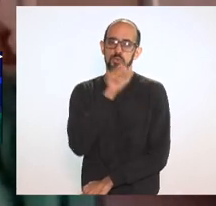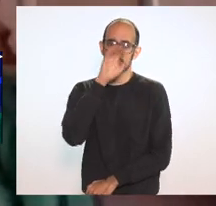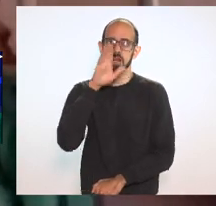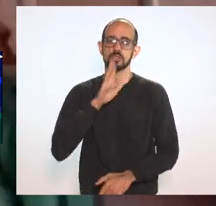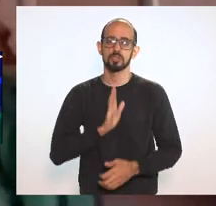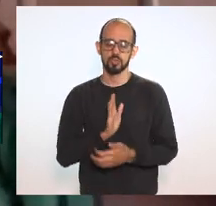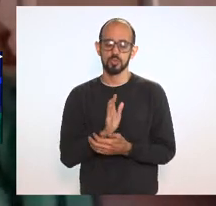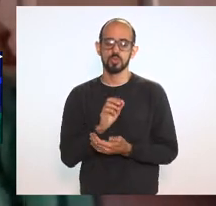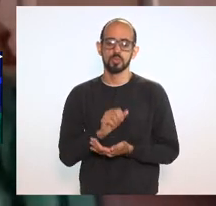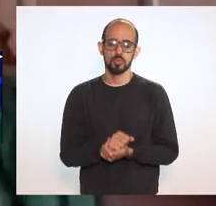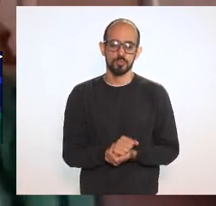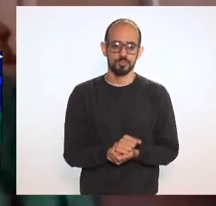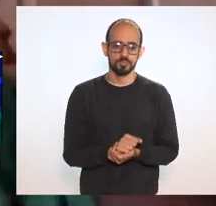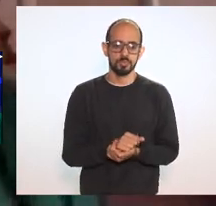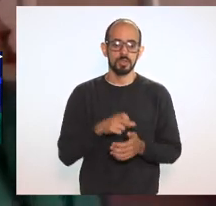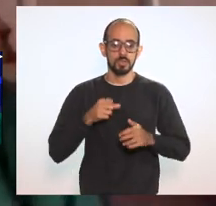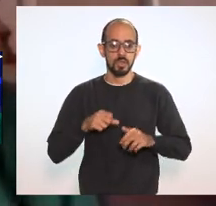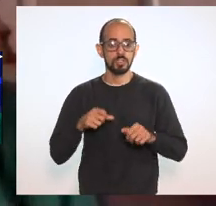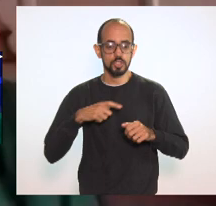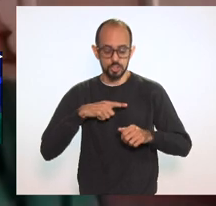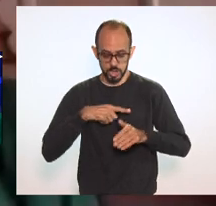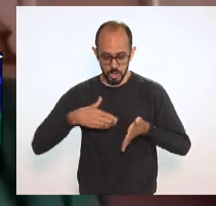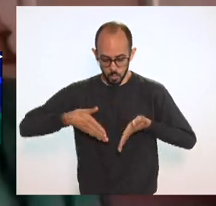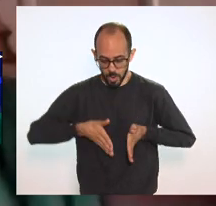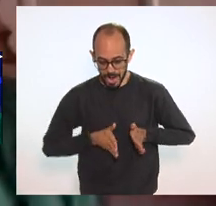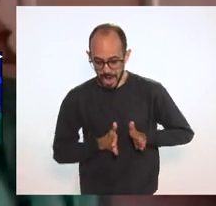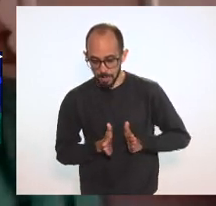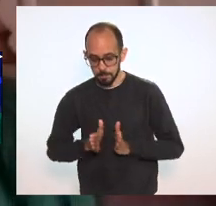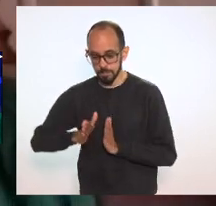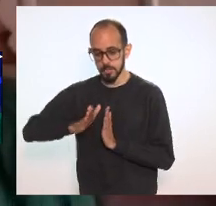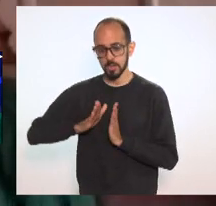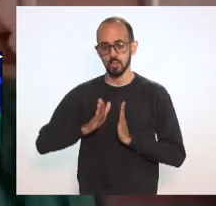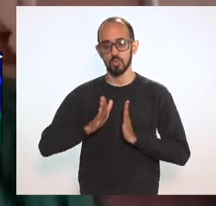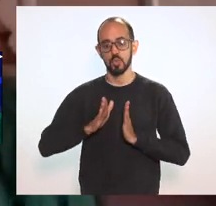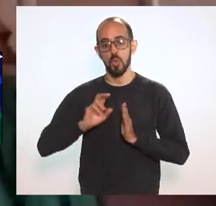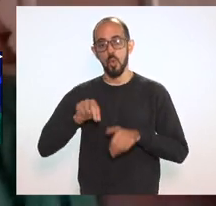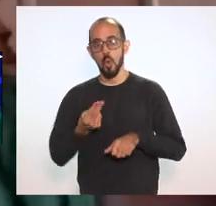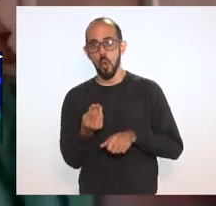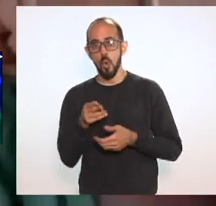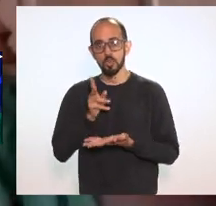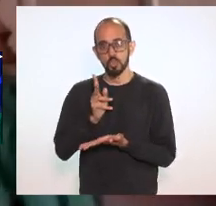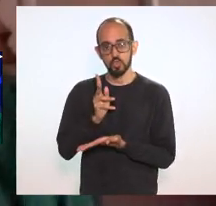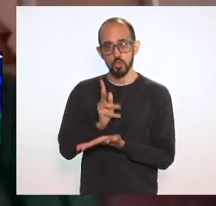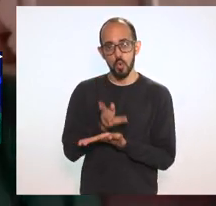nós temos um caminho a seguir o mantemos